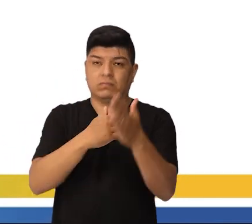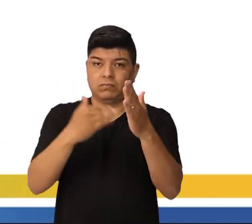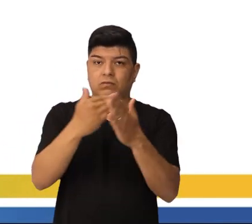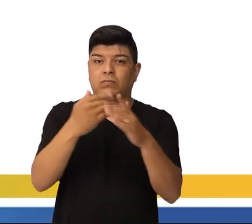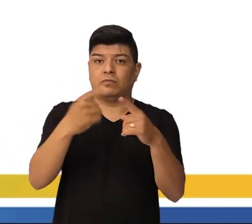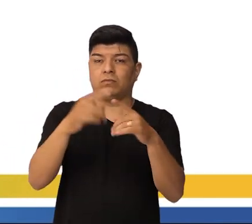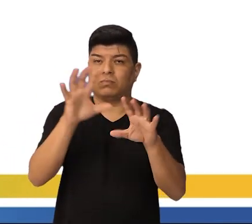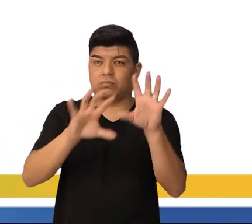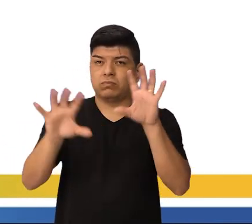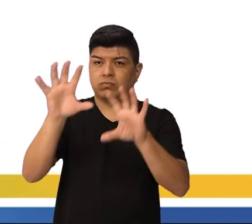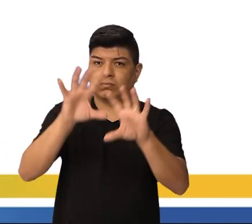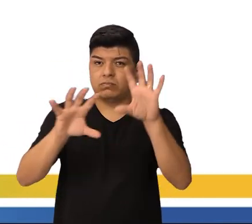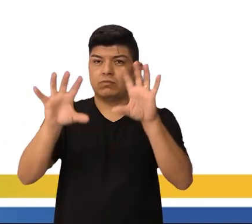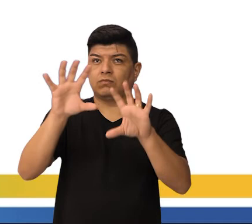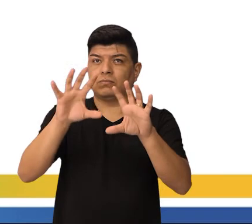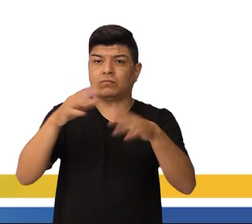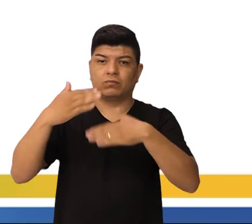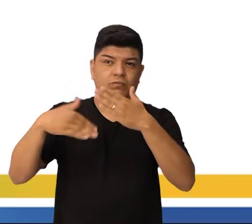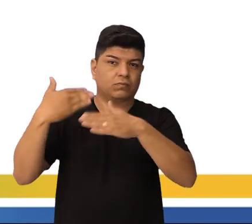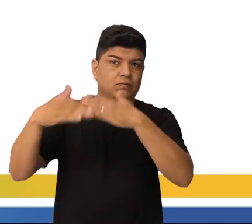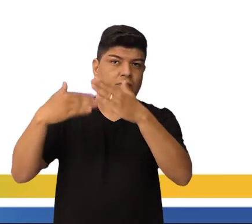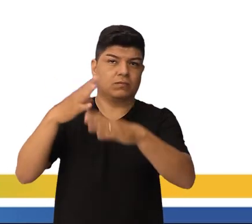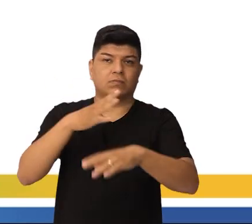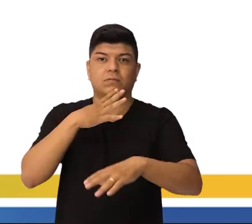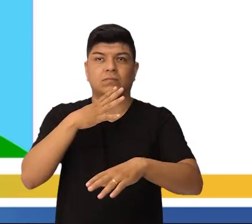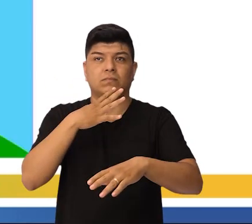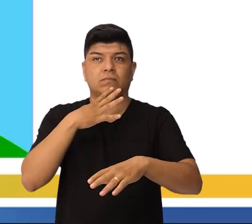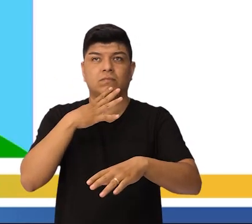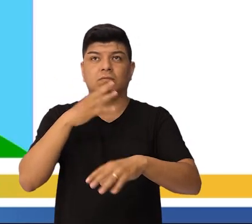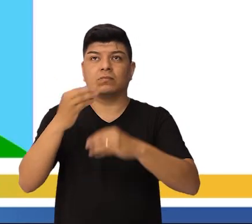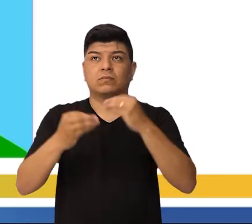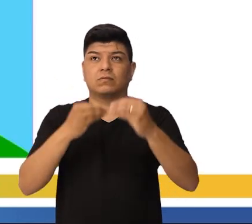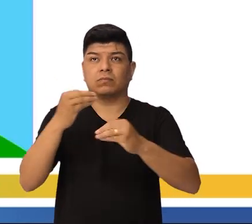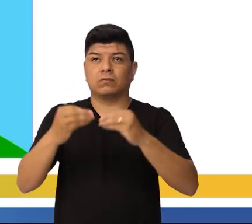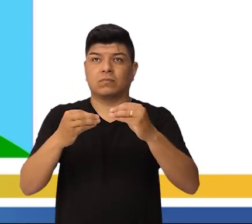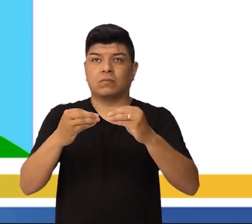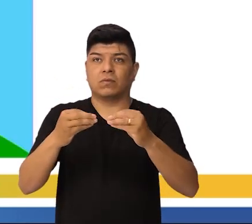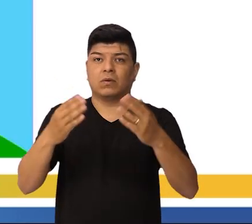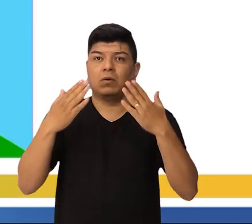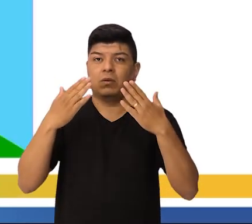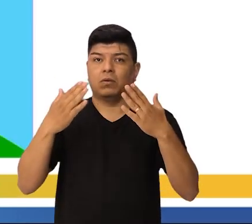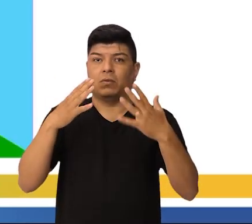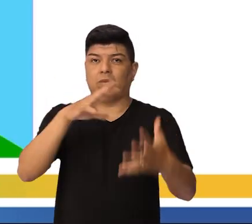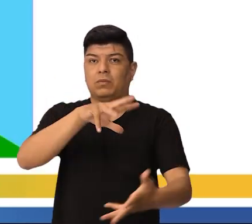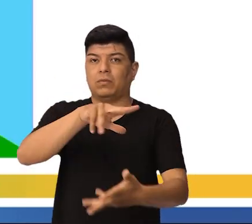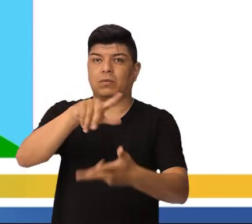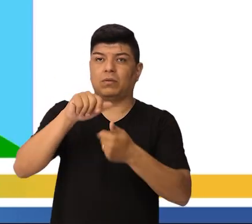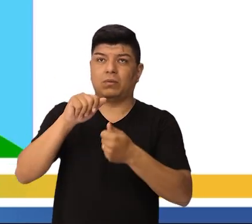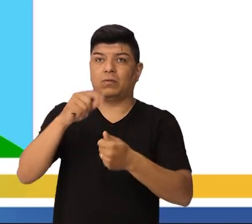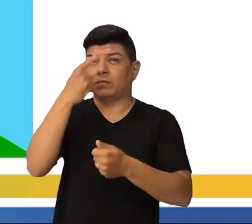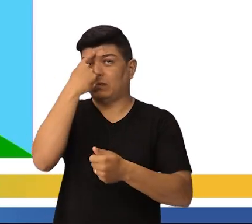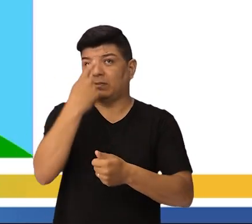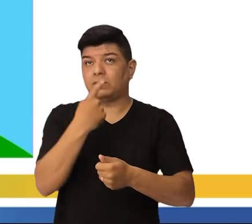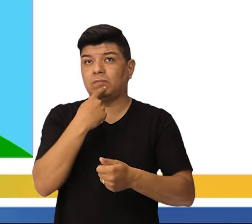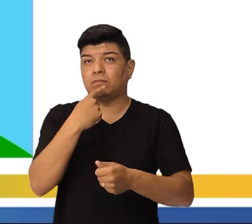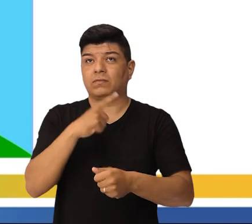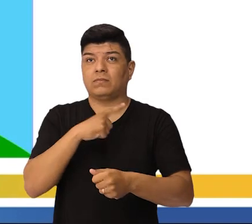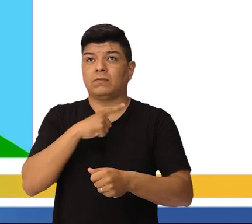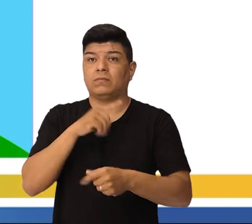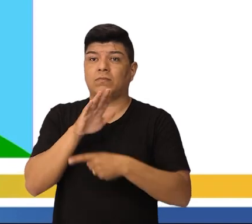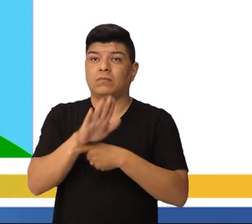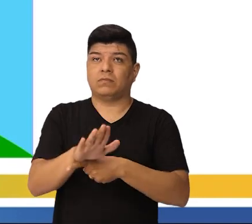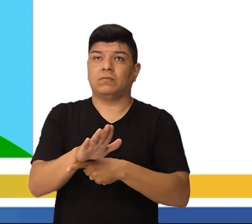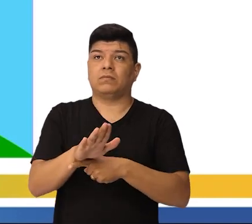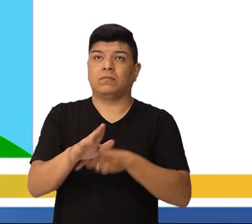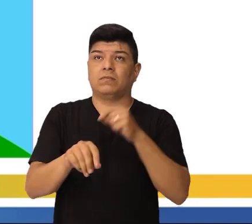gás acentua o efeito estufa. Esse processo é conhecido como aquecimento global. Olha aí as figuras daquilo que mais contribuem para